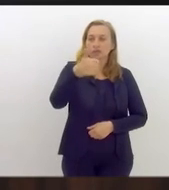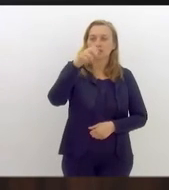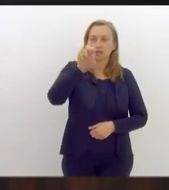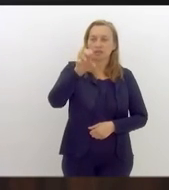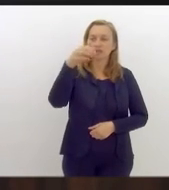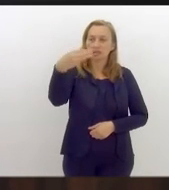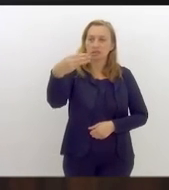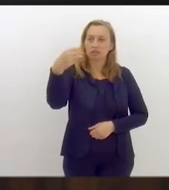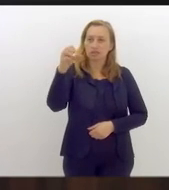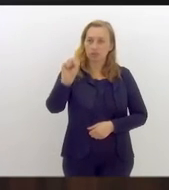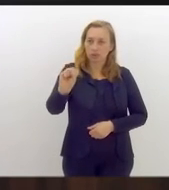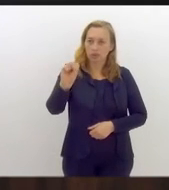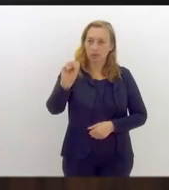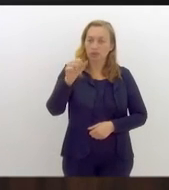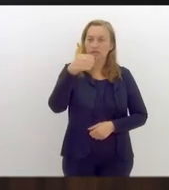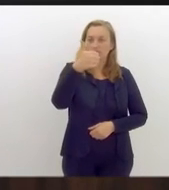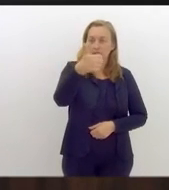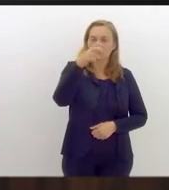1538,